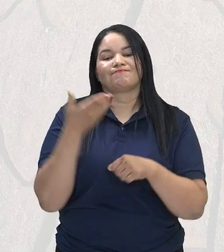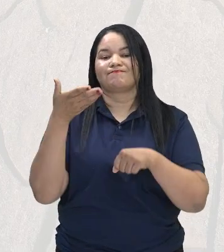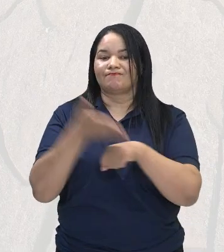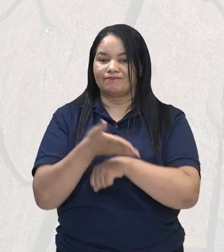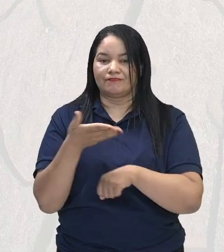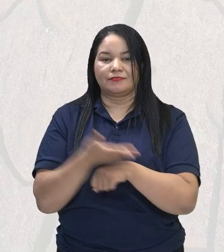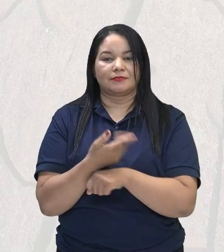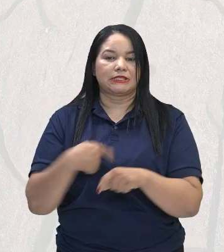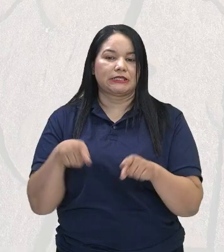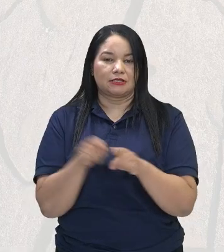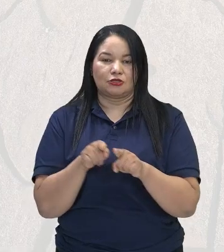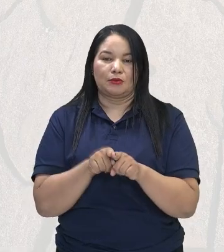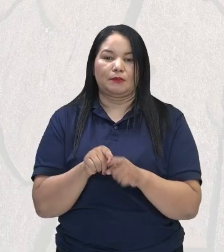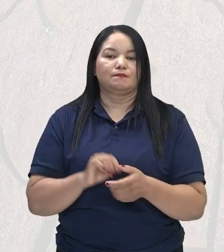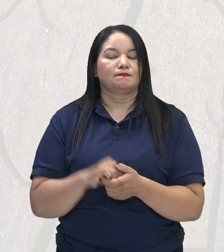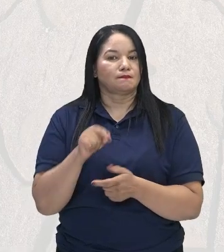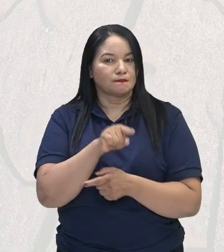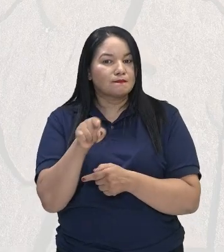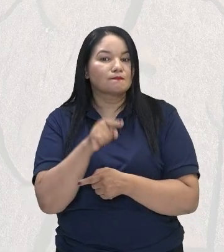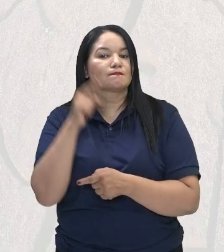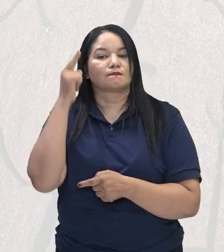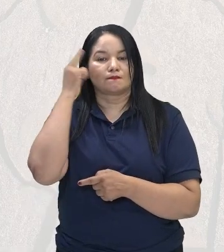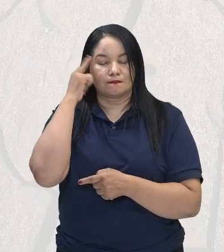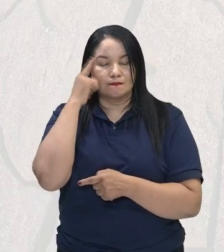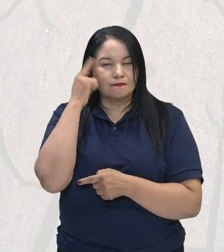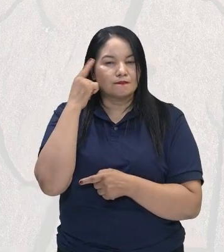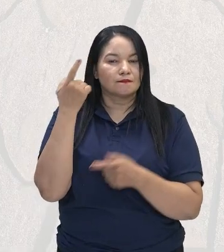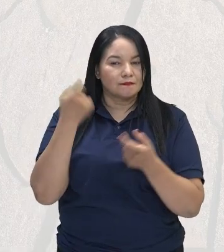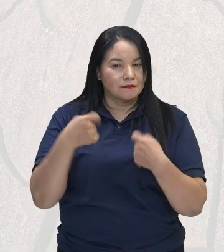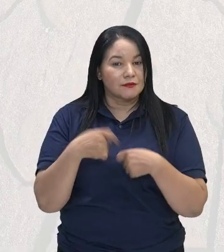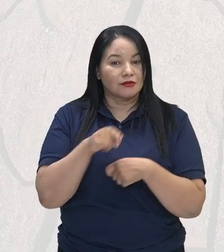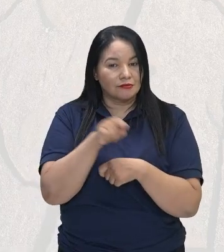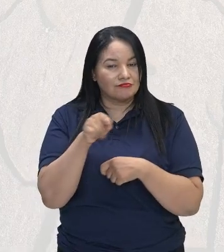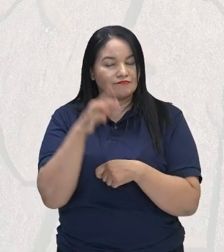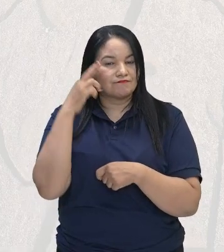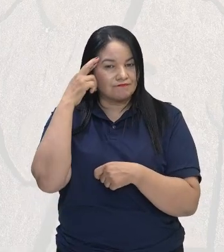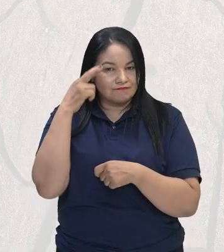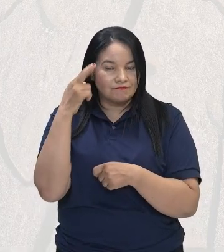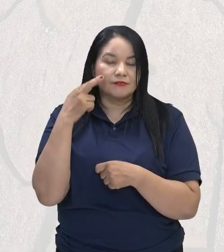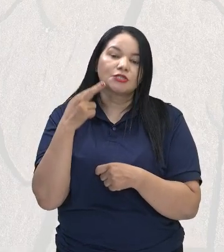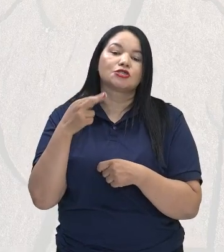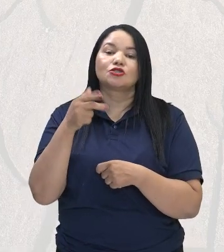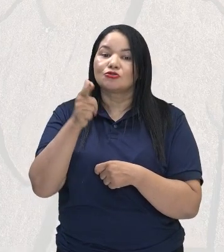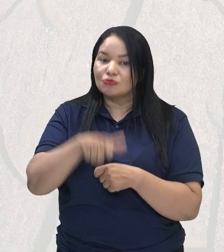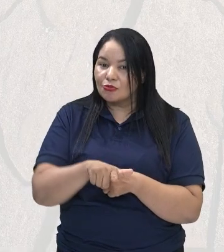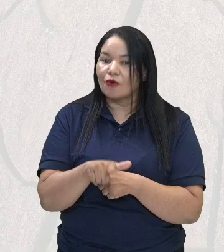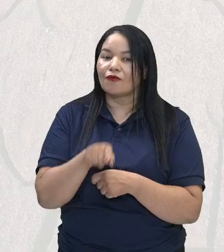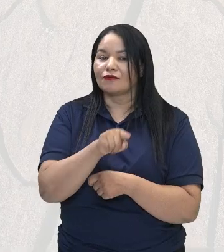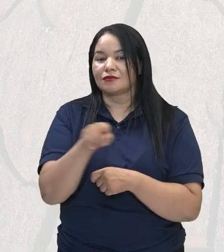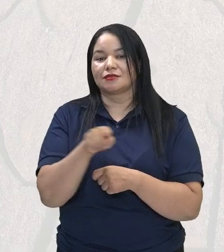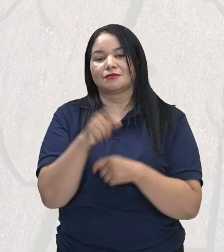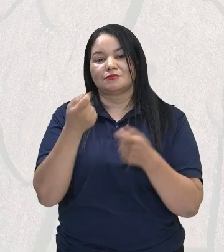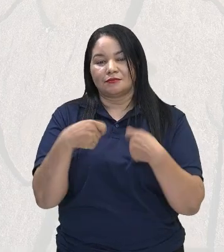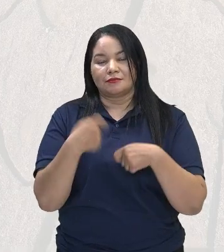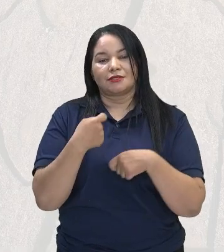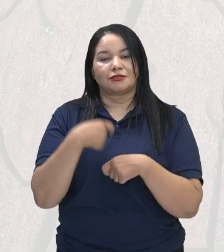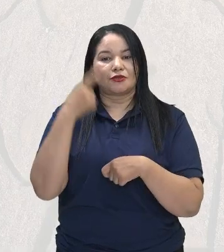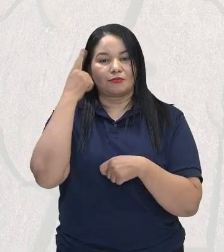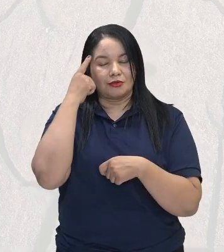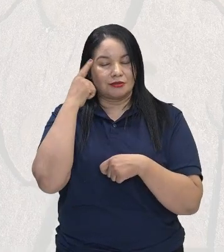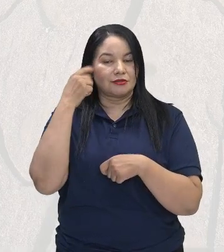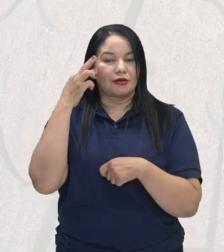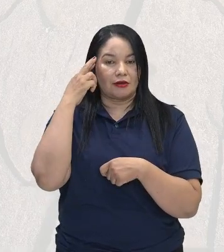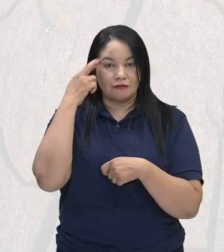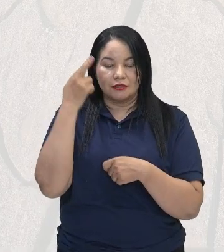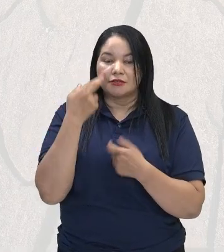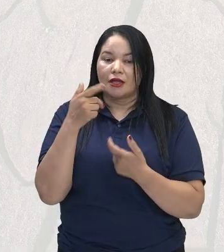envolvidos. Pensem muito bem nisso, viu? Trago aqui essa reflexão mais uma vez aqui neste momento de